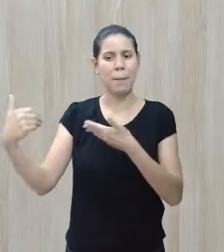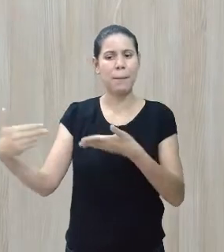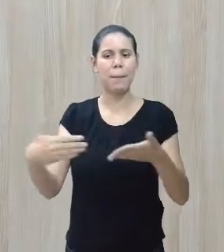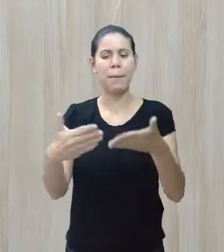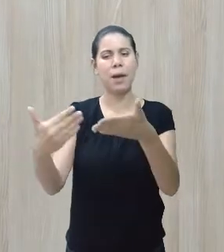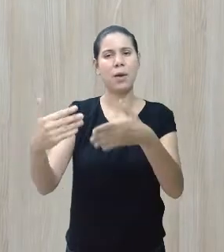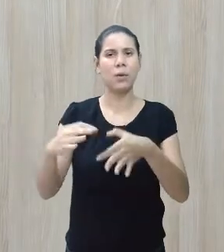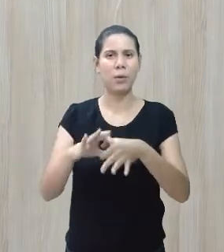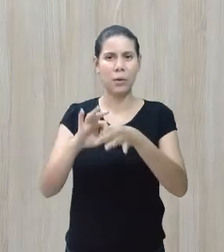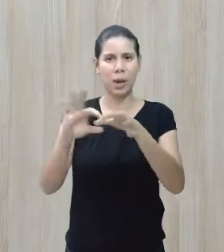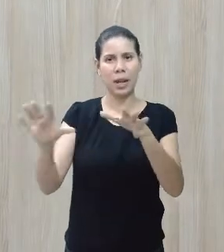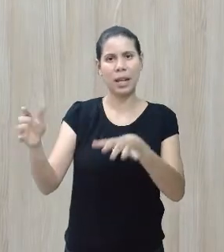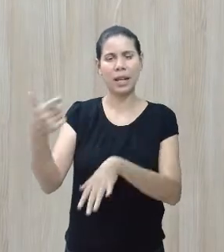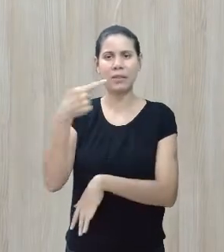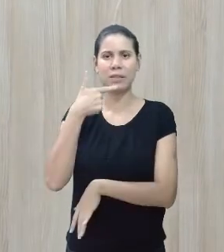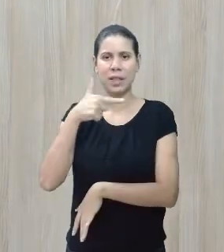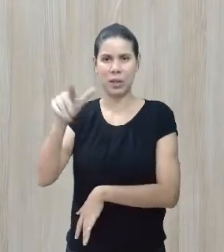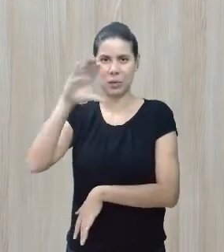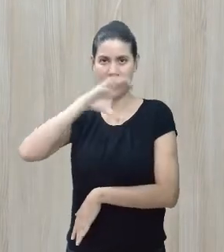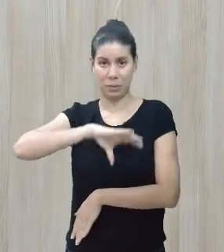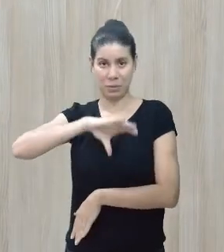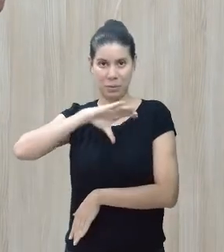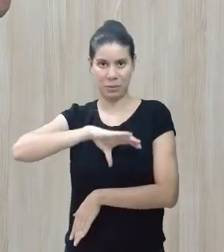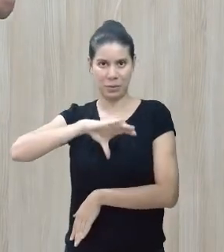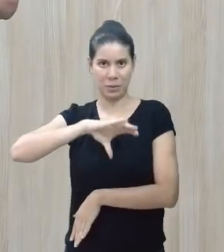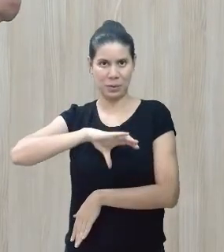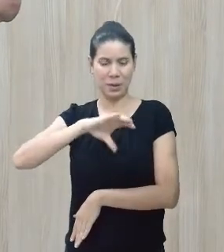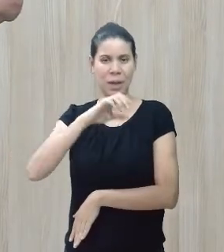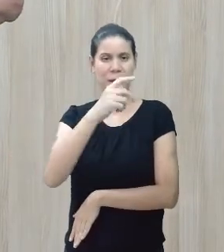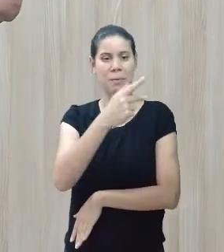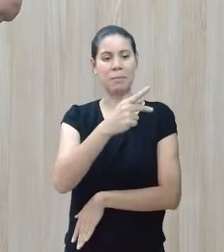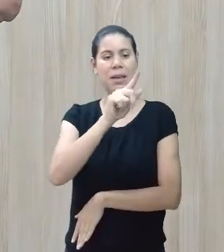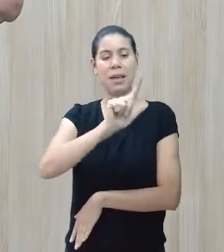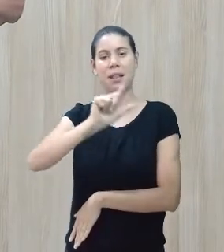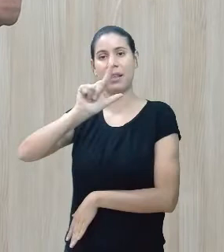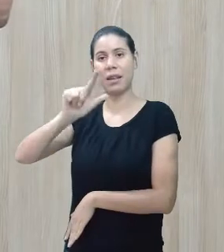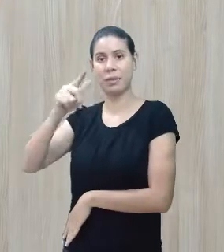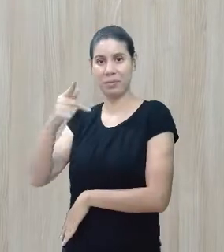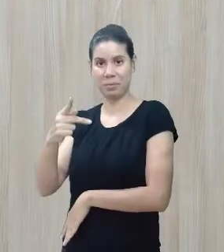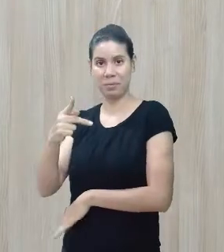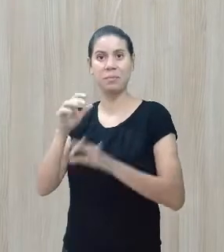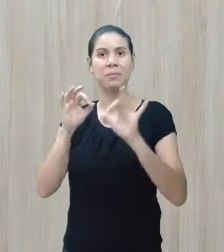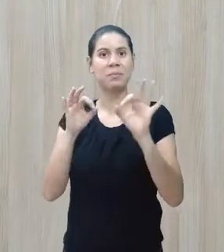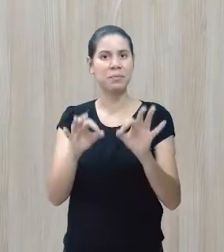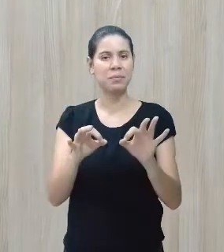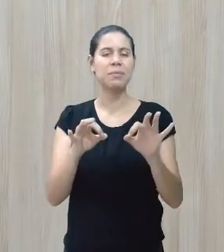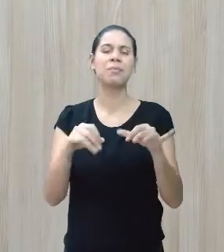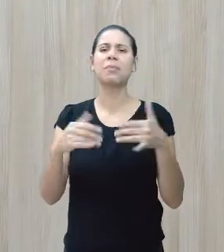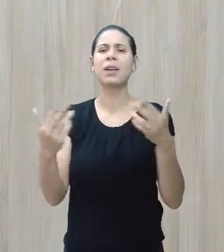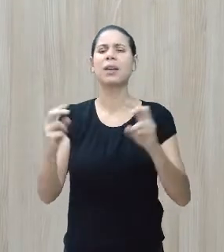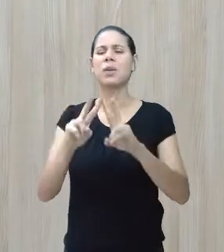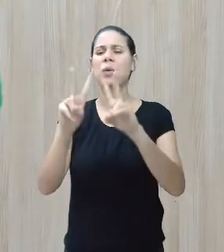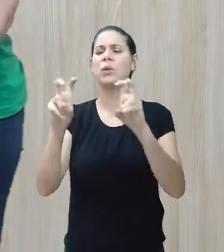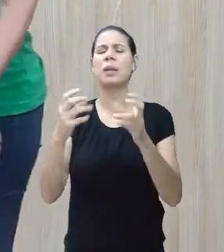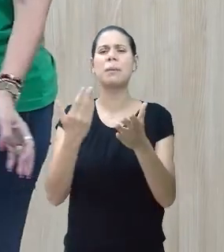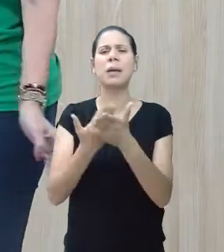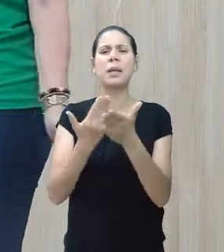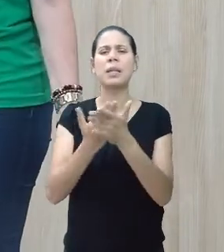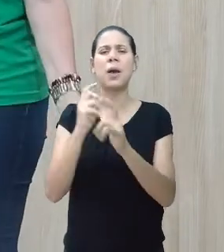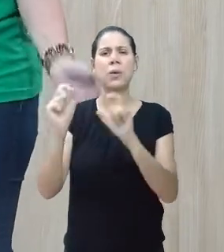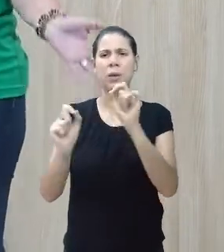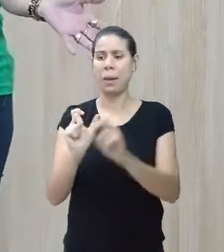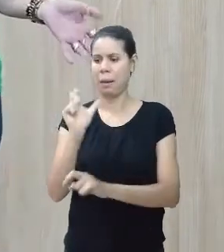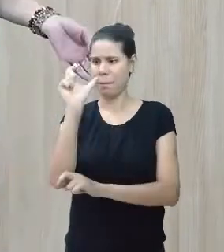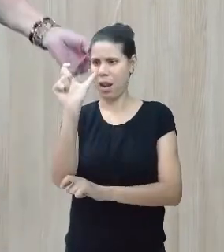percurso livre da língua portuguesa, que é o PLLP, tá certo? Então o tema da aula vai ser A Palavra é